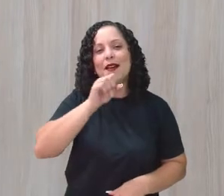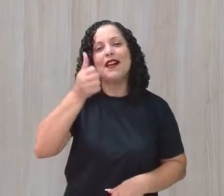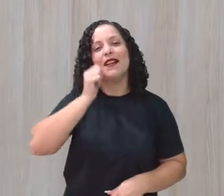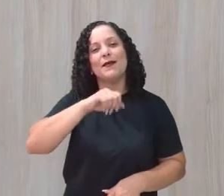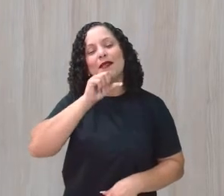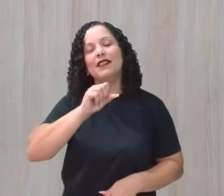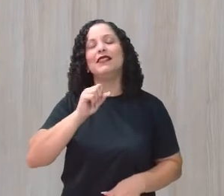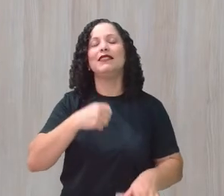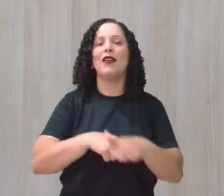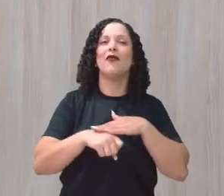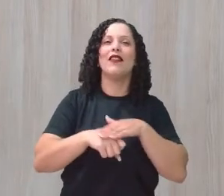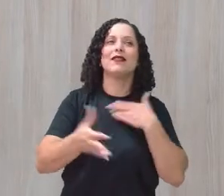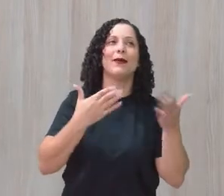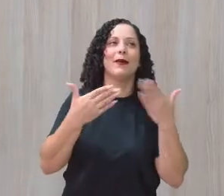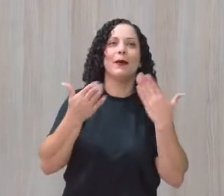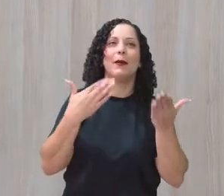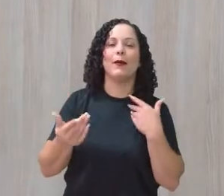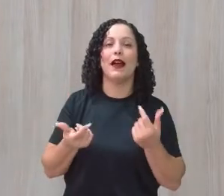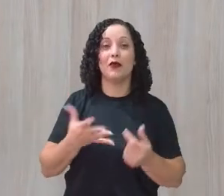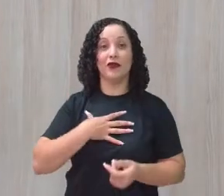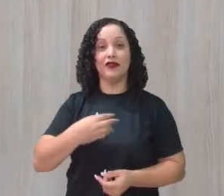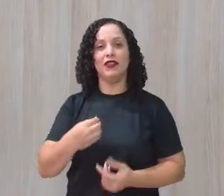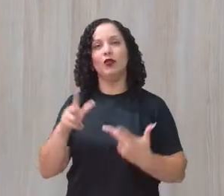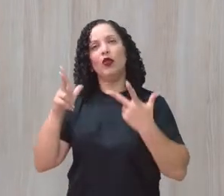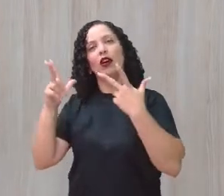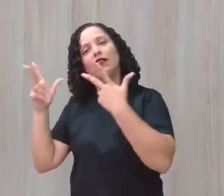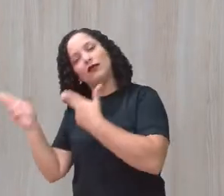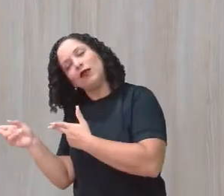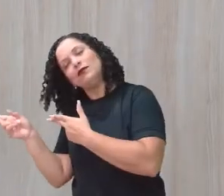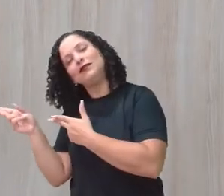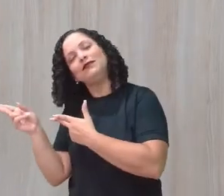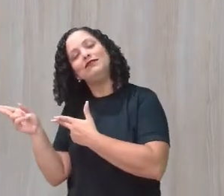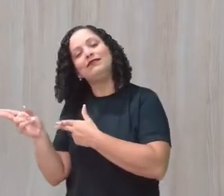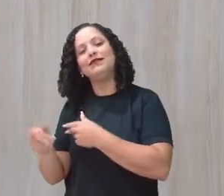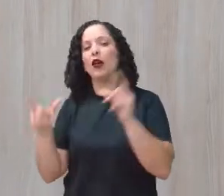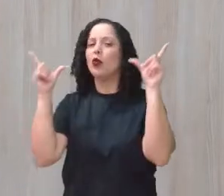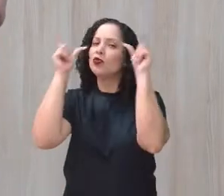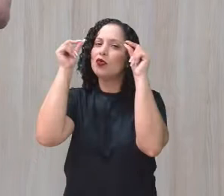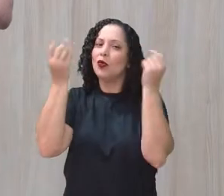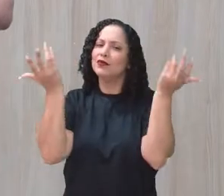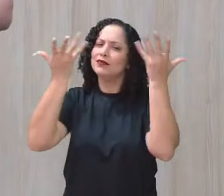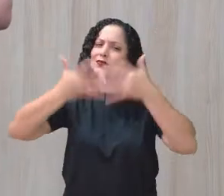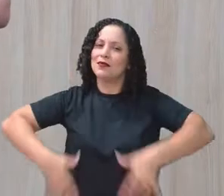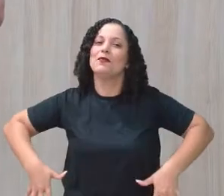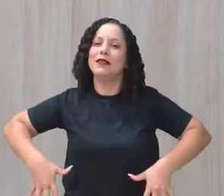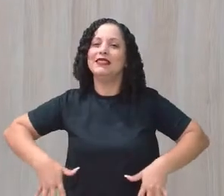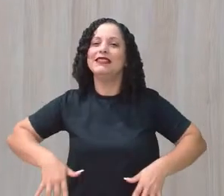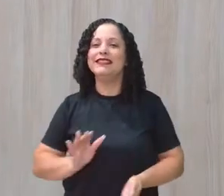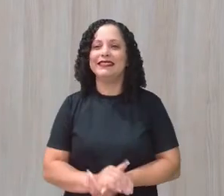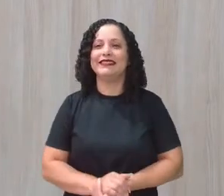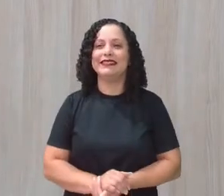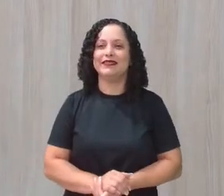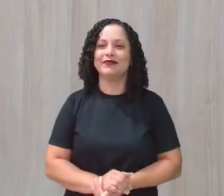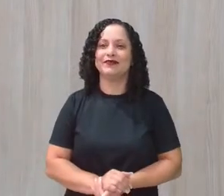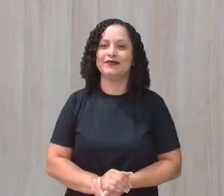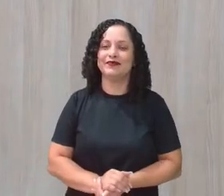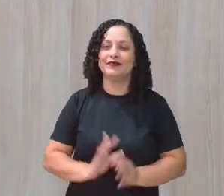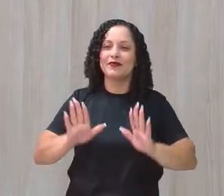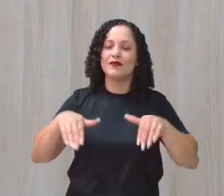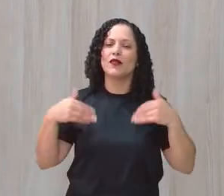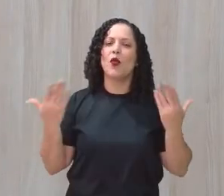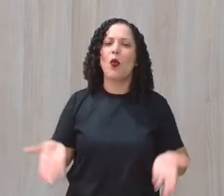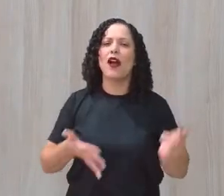ali, ele dorme. E aí o sono chegou, né? Não foi nem a física que ajudou, foi a conversa do pai. Então,